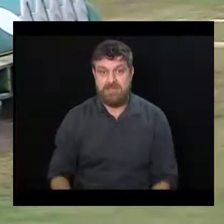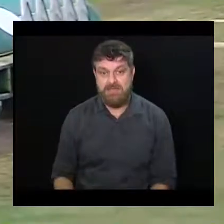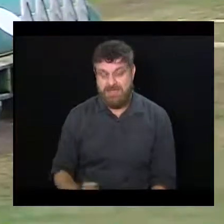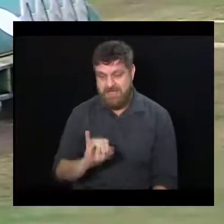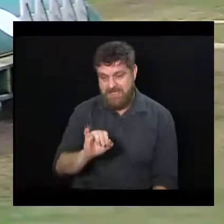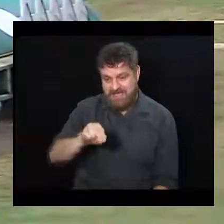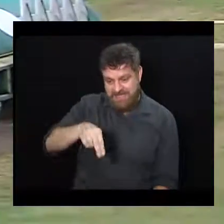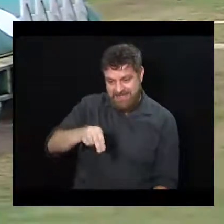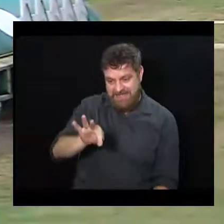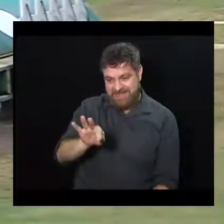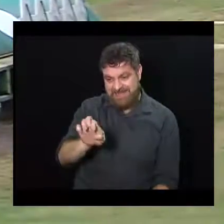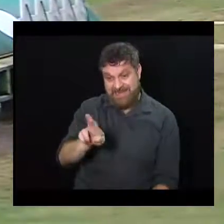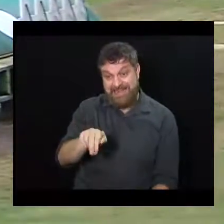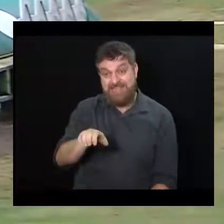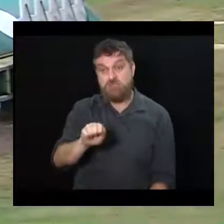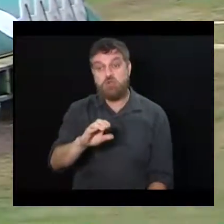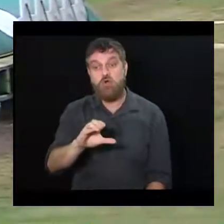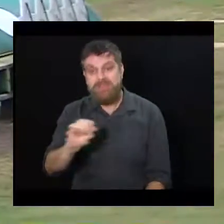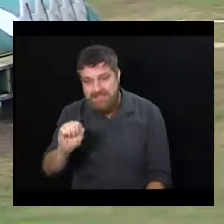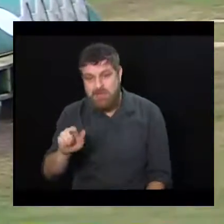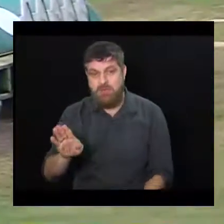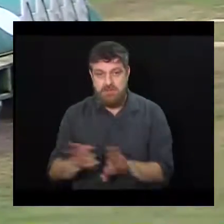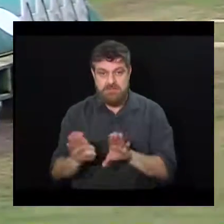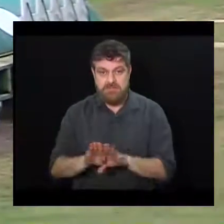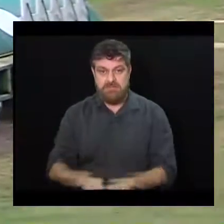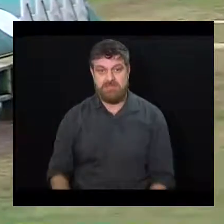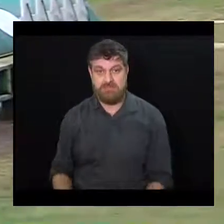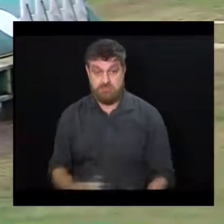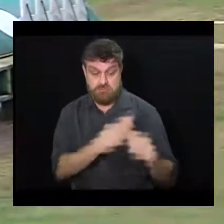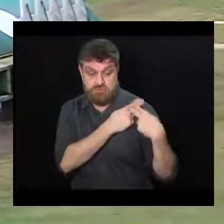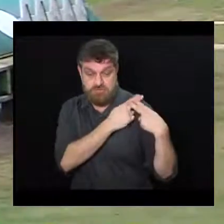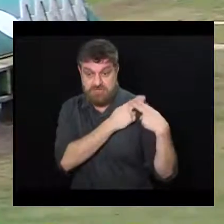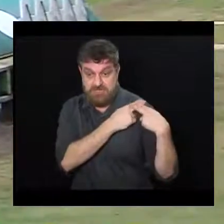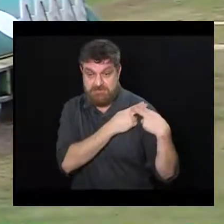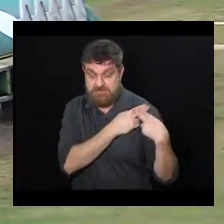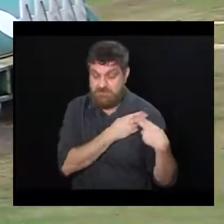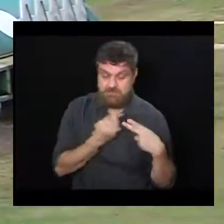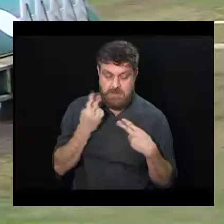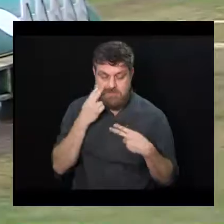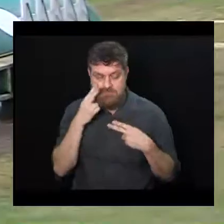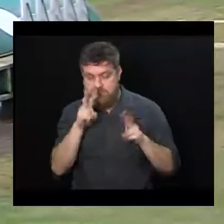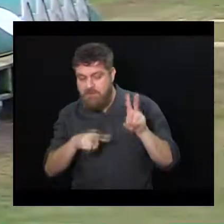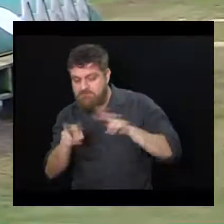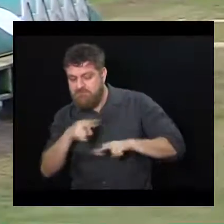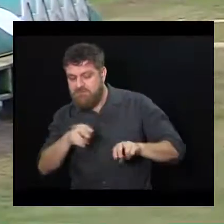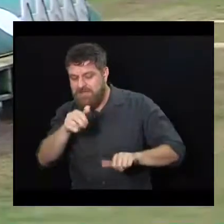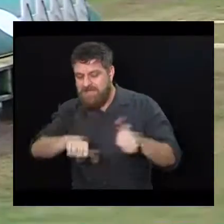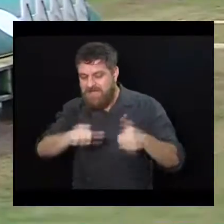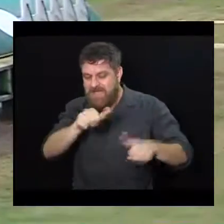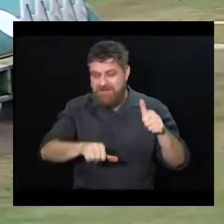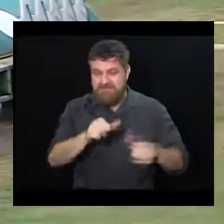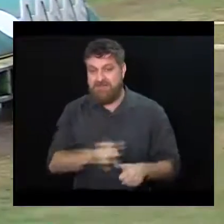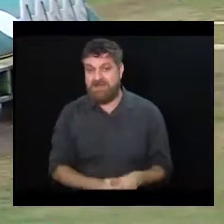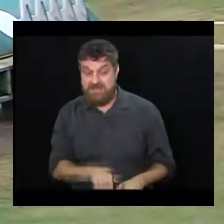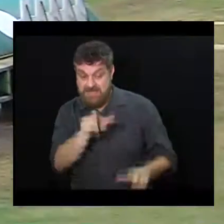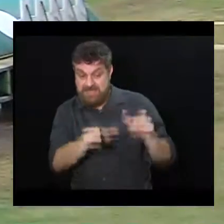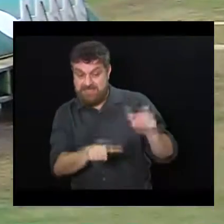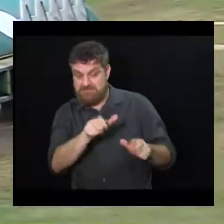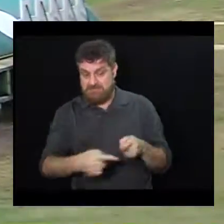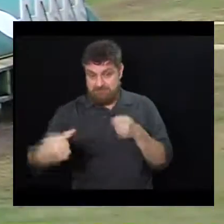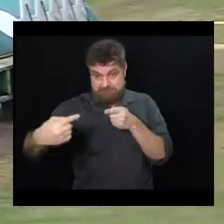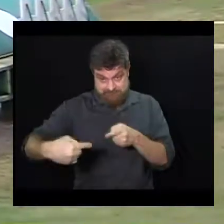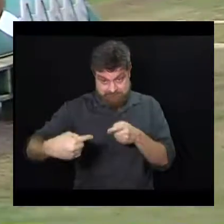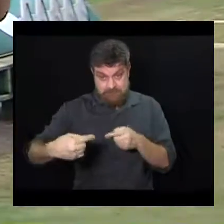do Brasil. E o Filipão também vai ter oportunidade de observar alguns jogadores nesse amistoso contra o Guarani aqui